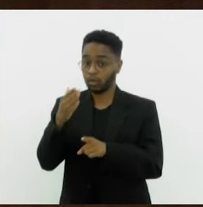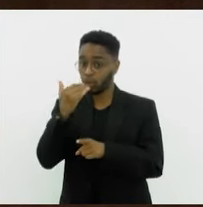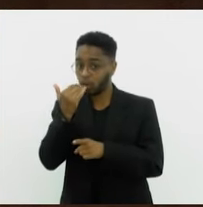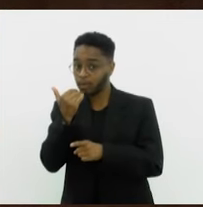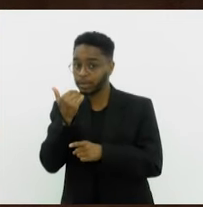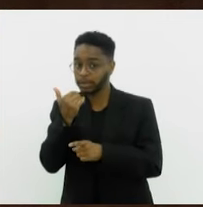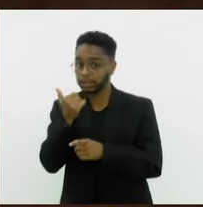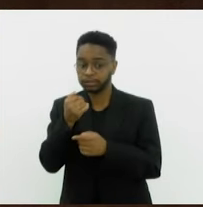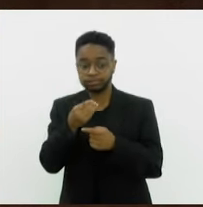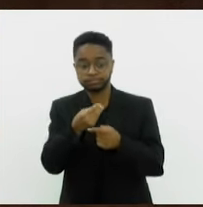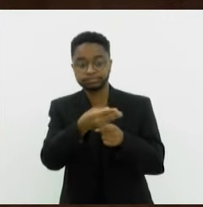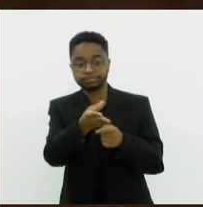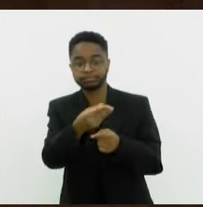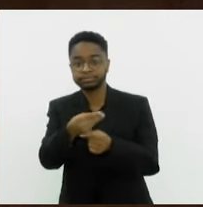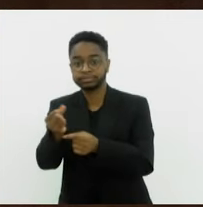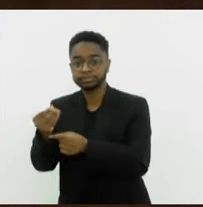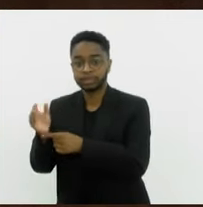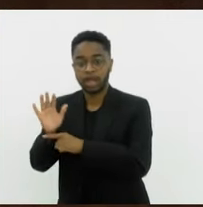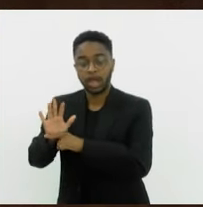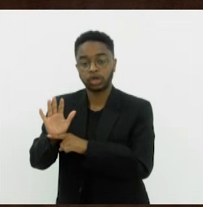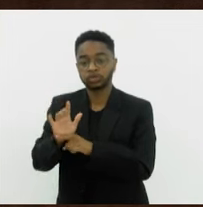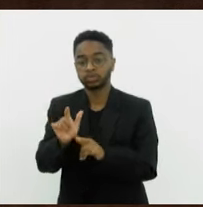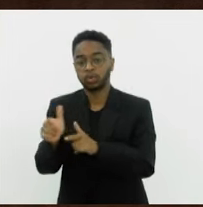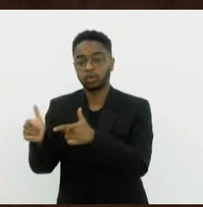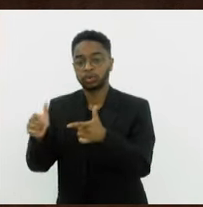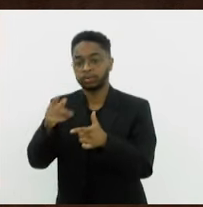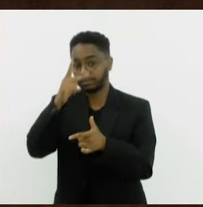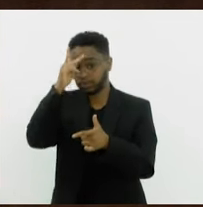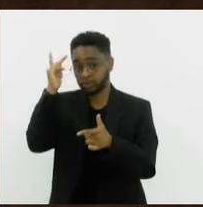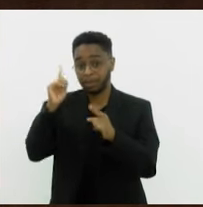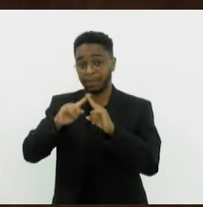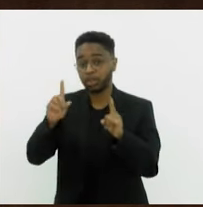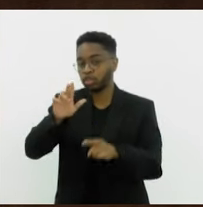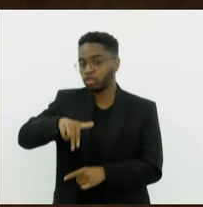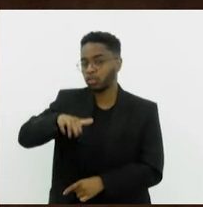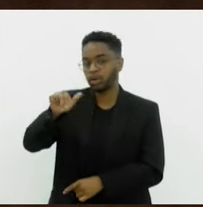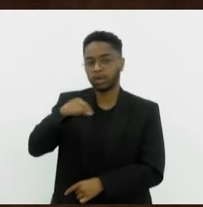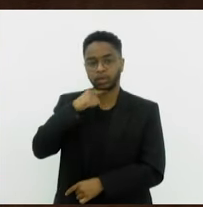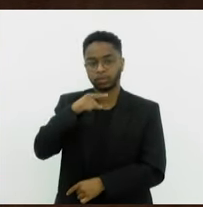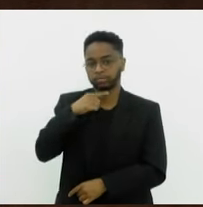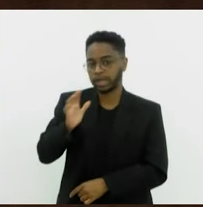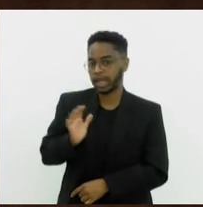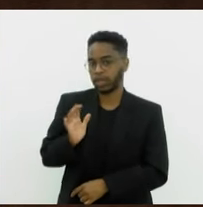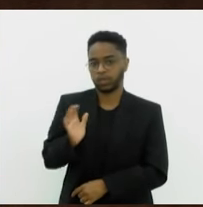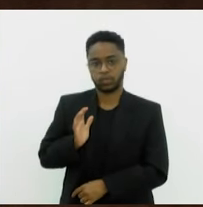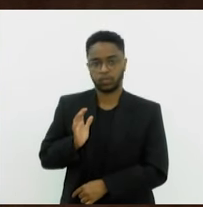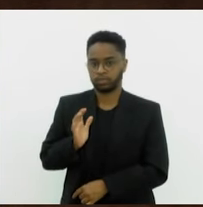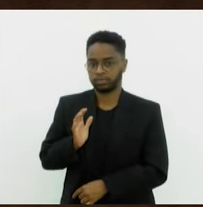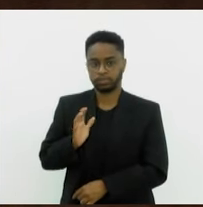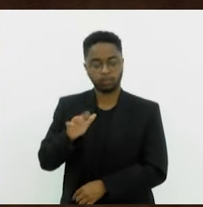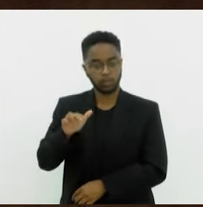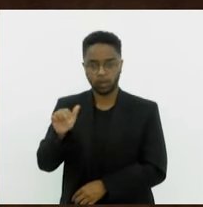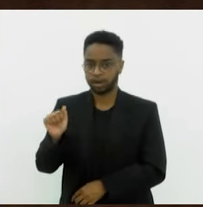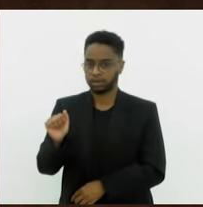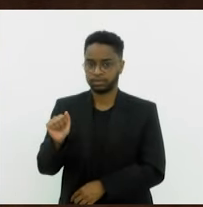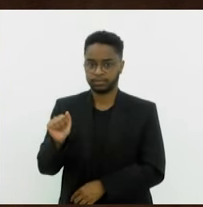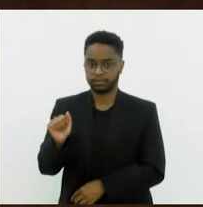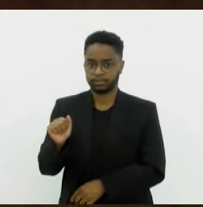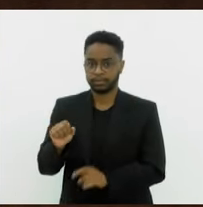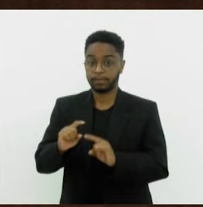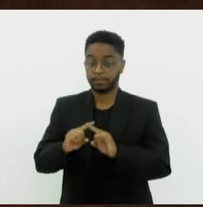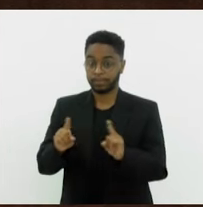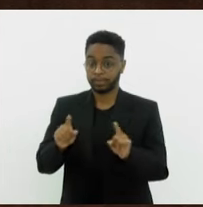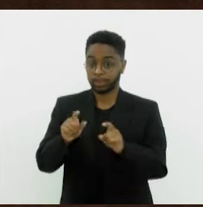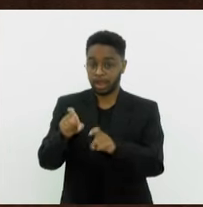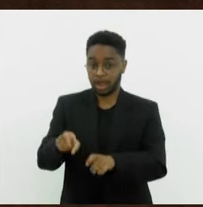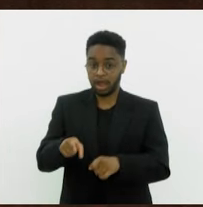entorno, mas jamais ficará rico. Jamais ficaria rico. O